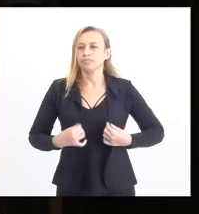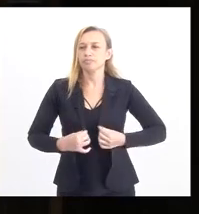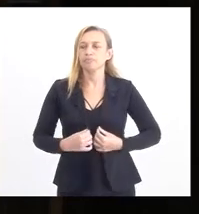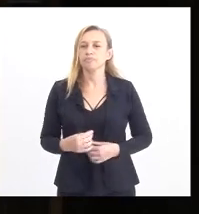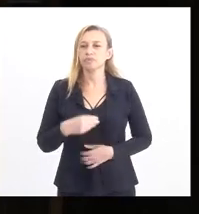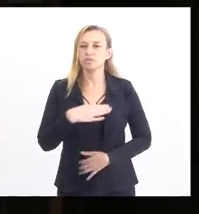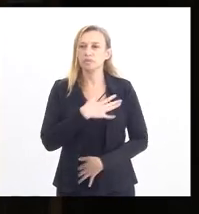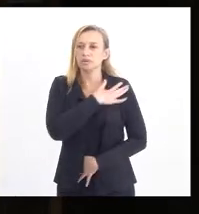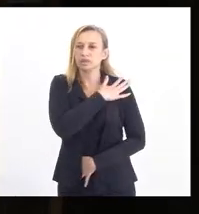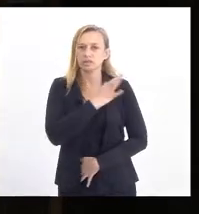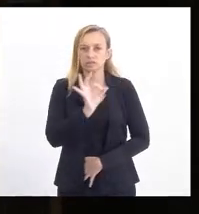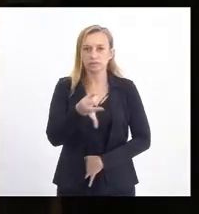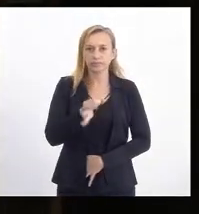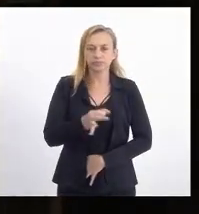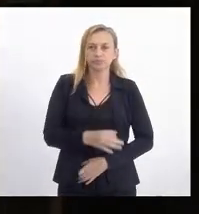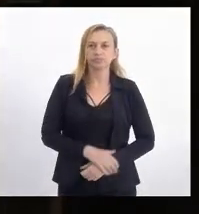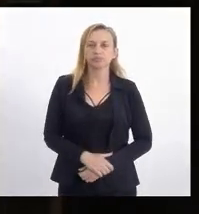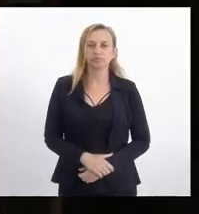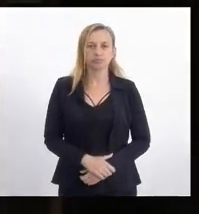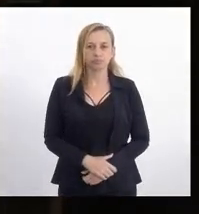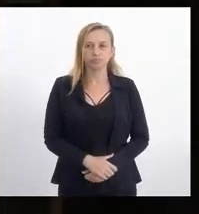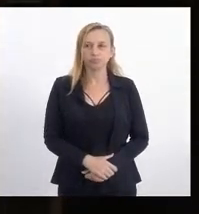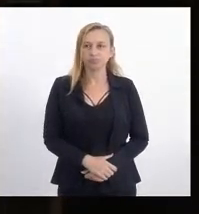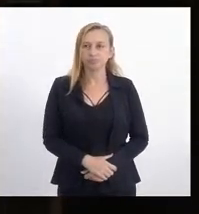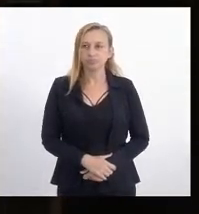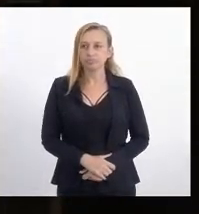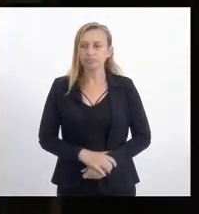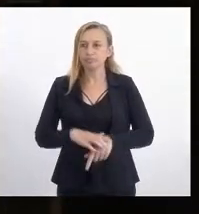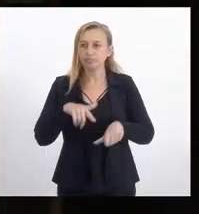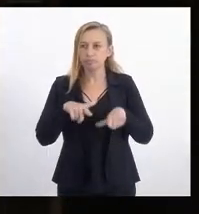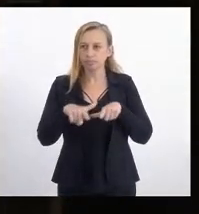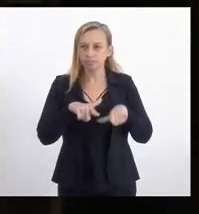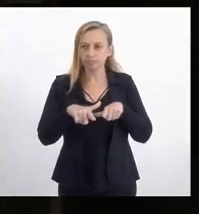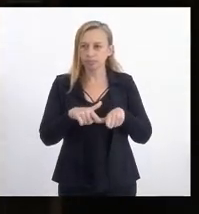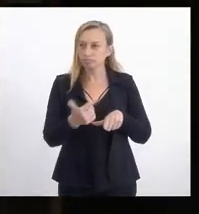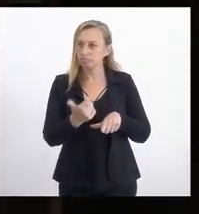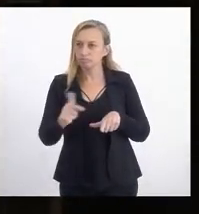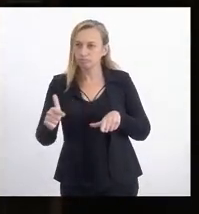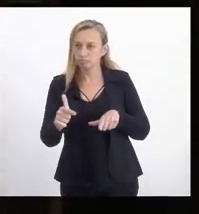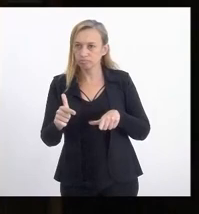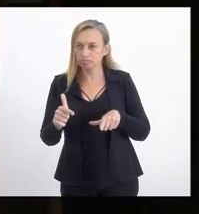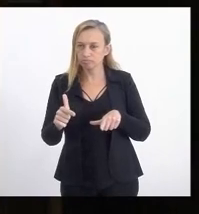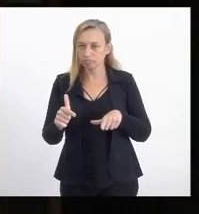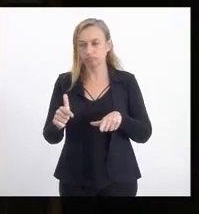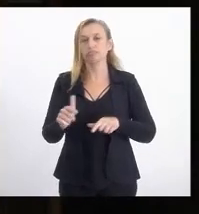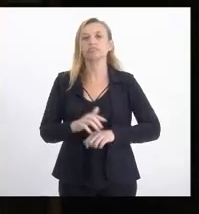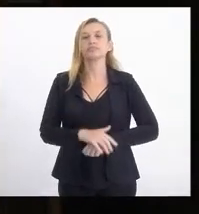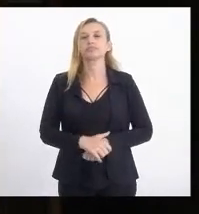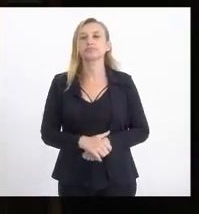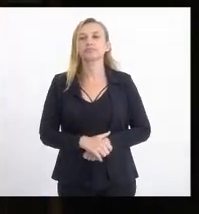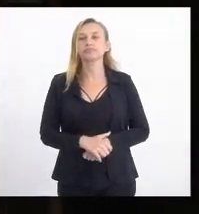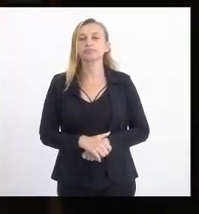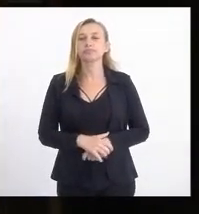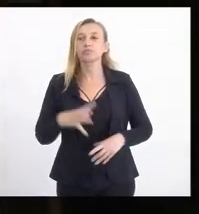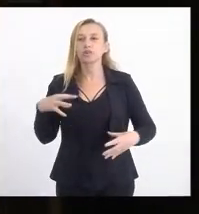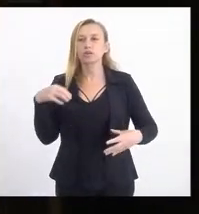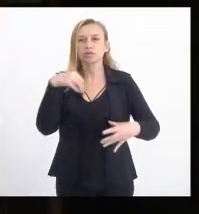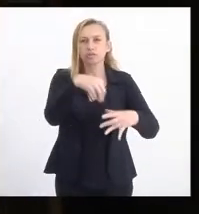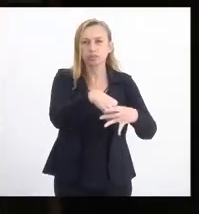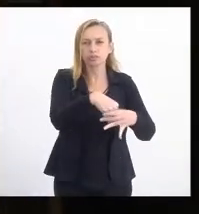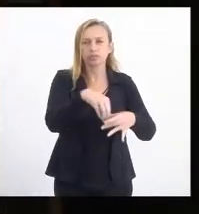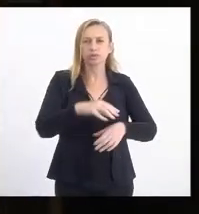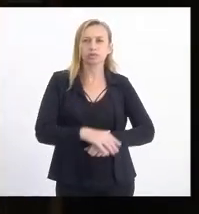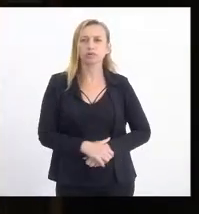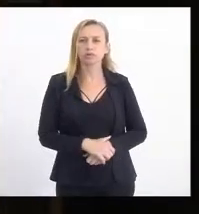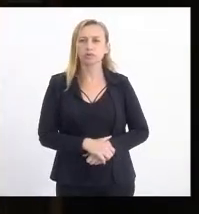militares atualmente é na ativa não terão quando a passagem para a Inatividade e incorporar